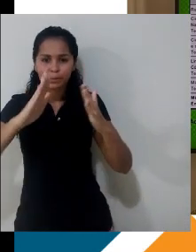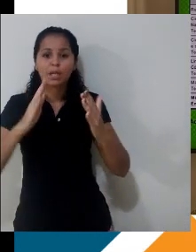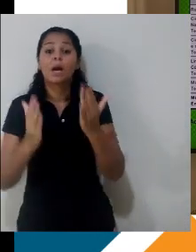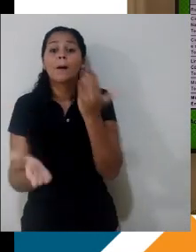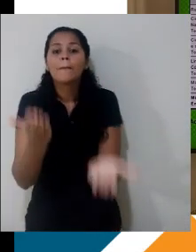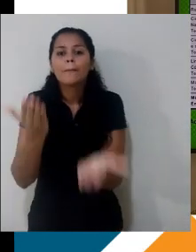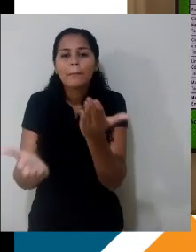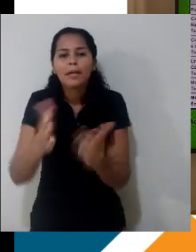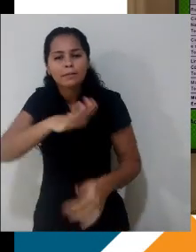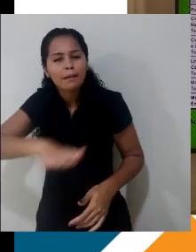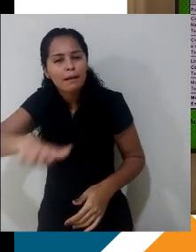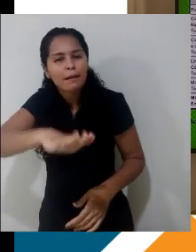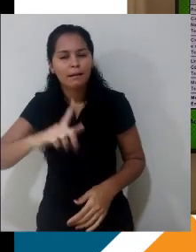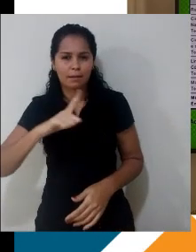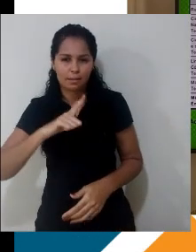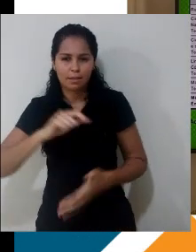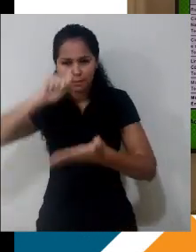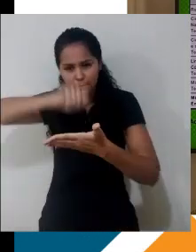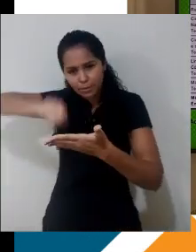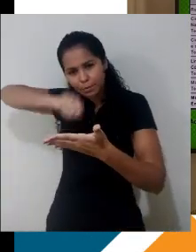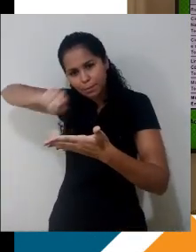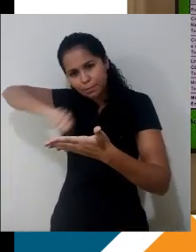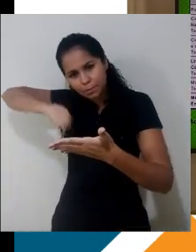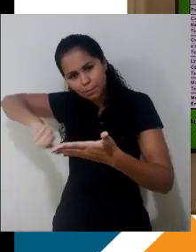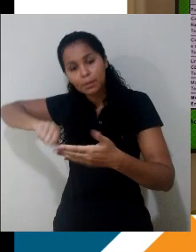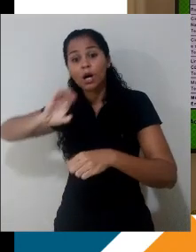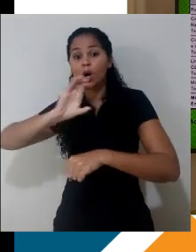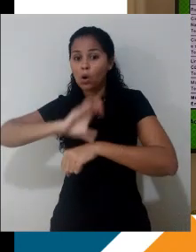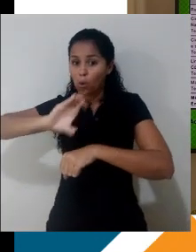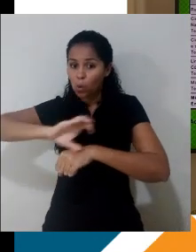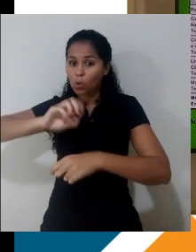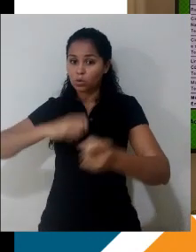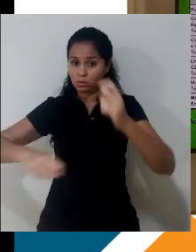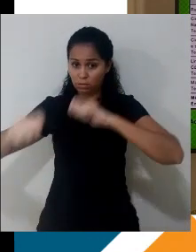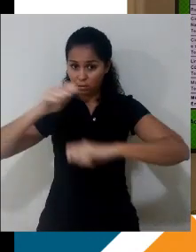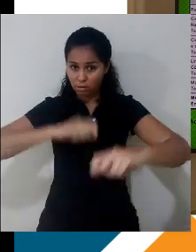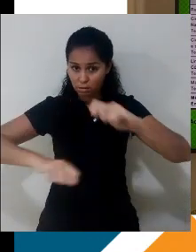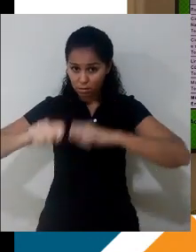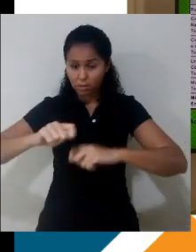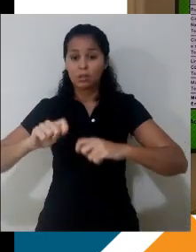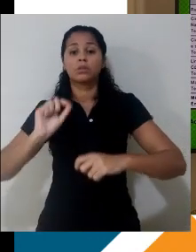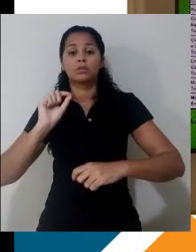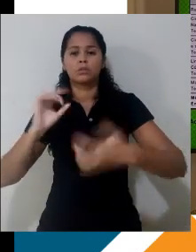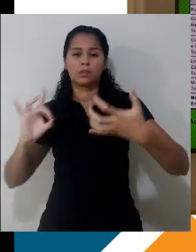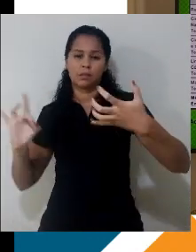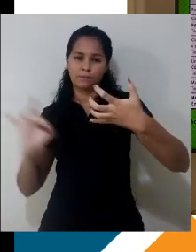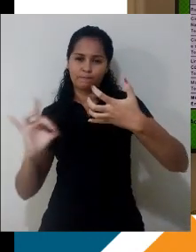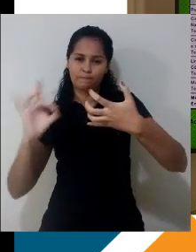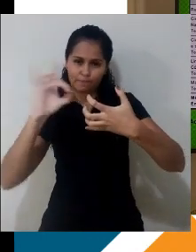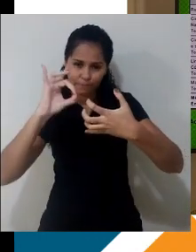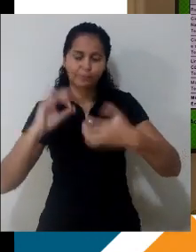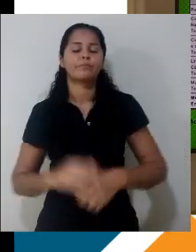uma dessas áreas tem no critério de correção para o curso de administração oferecido pela Universidade Rural do